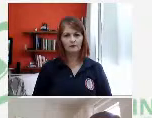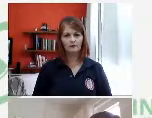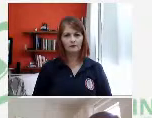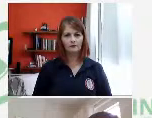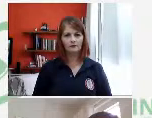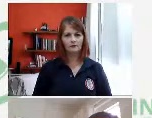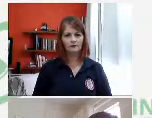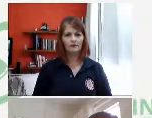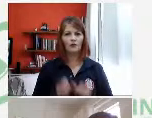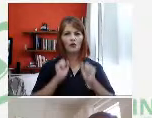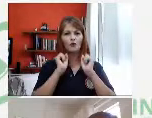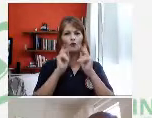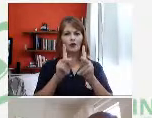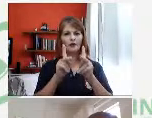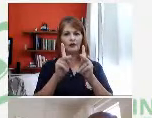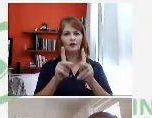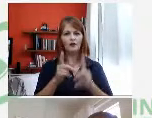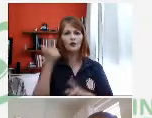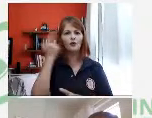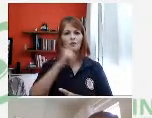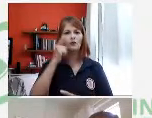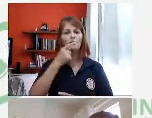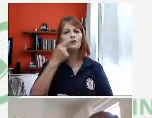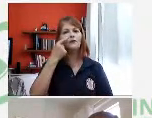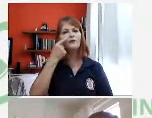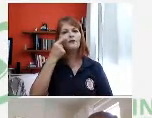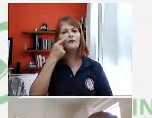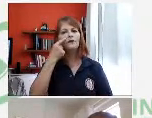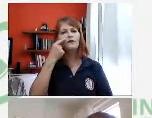Ok, gente, eu não consigo identificar